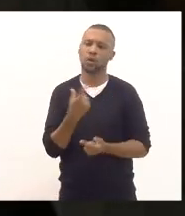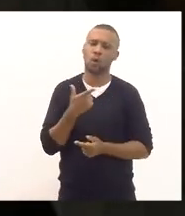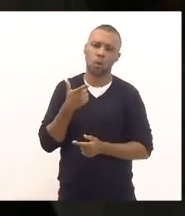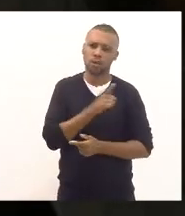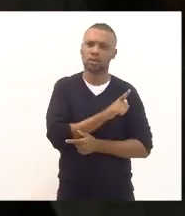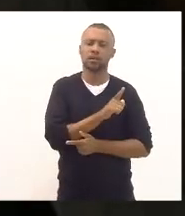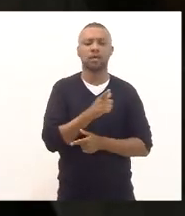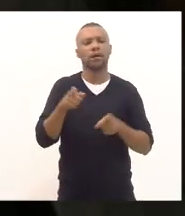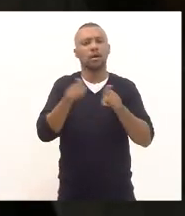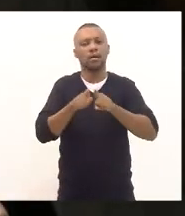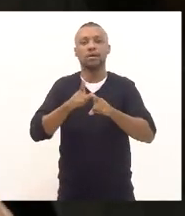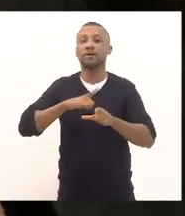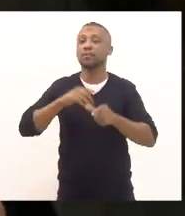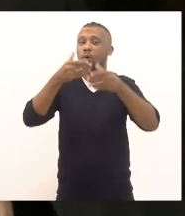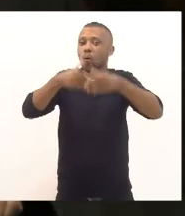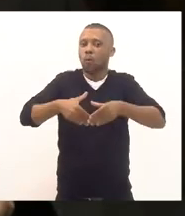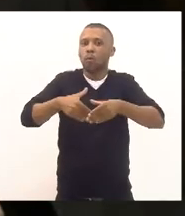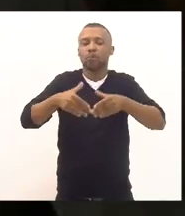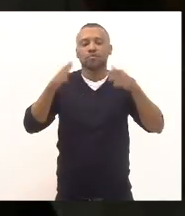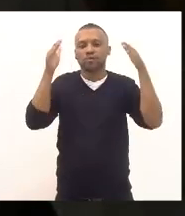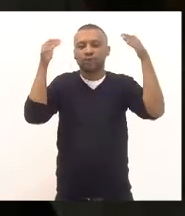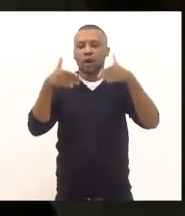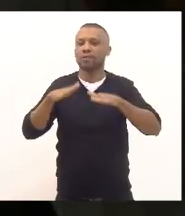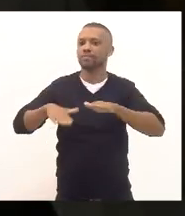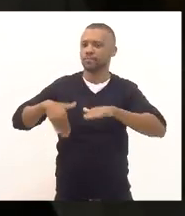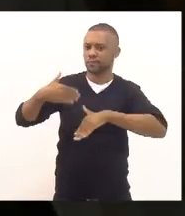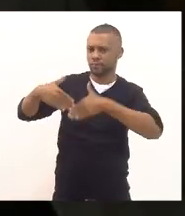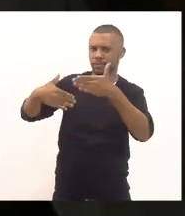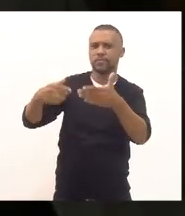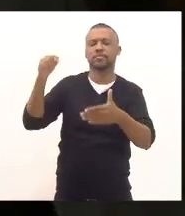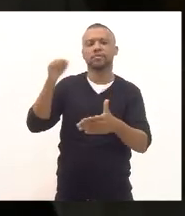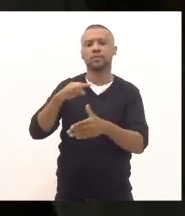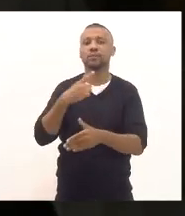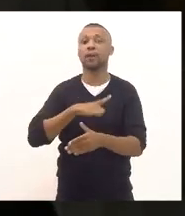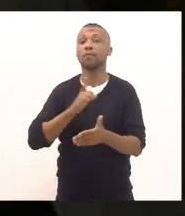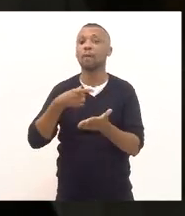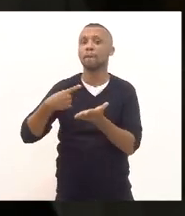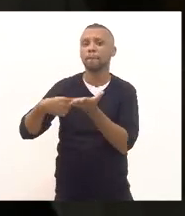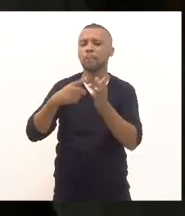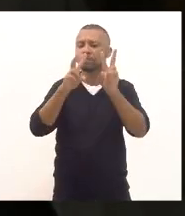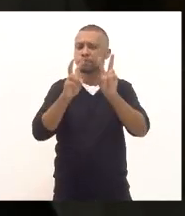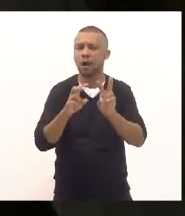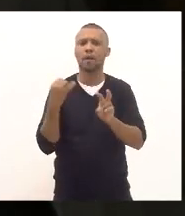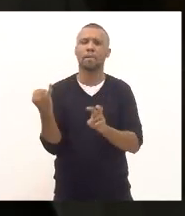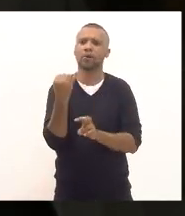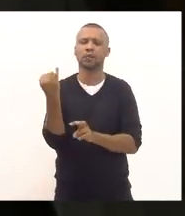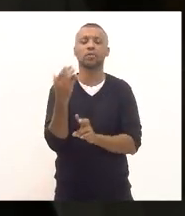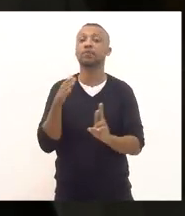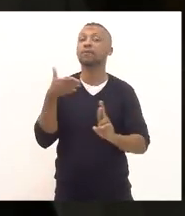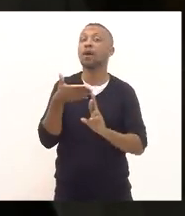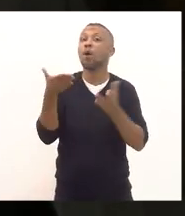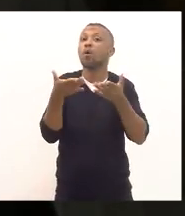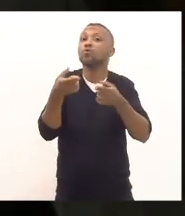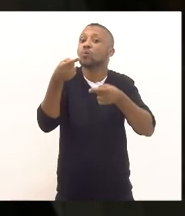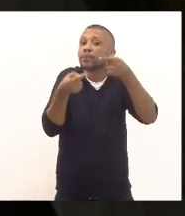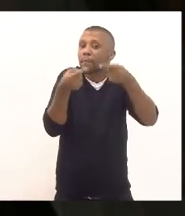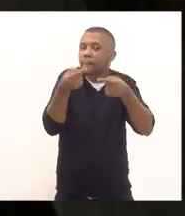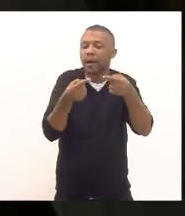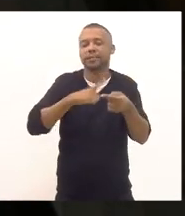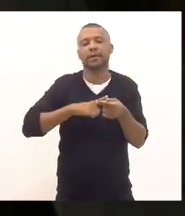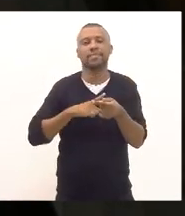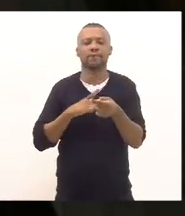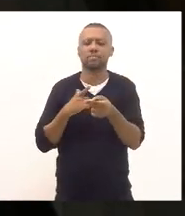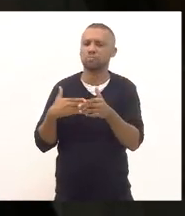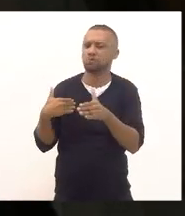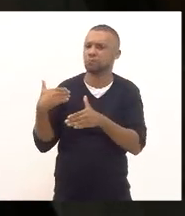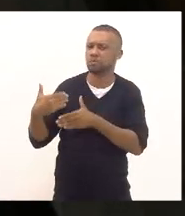também concurso do Fórum de desenvolvimento da Assembleia e hoje chegamos a gema importante e me refiro ao debate que temos